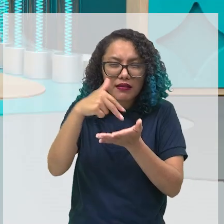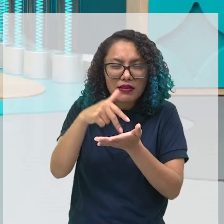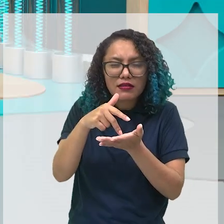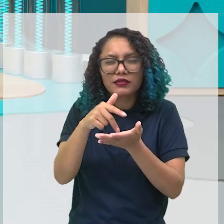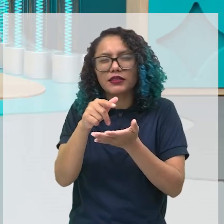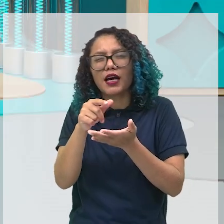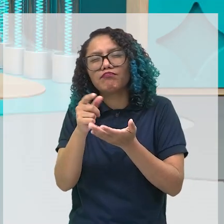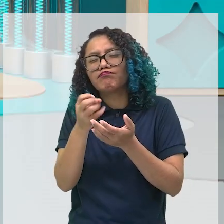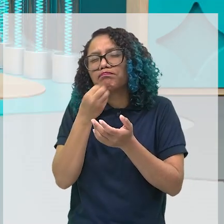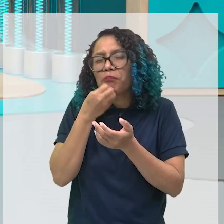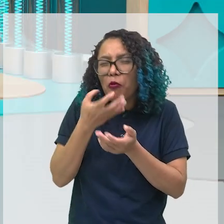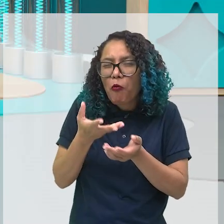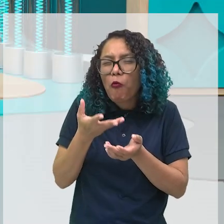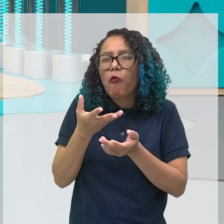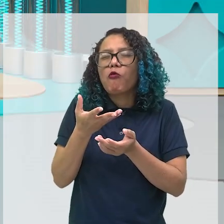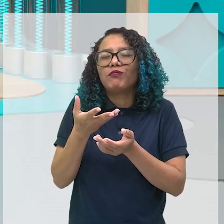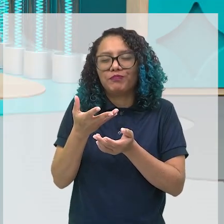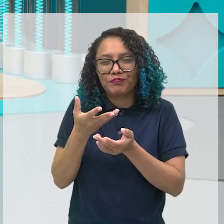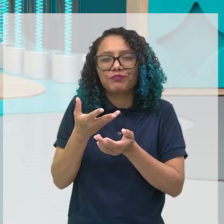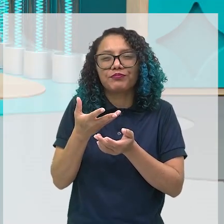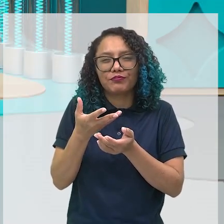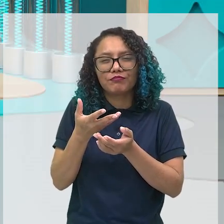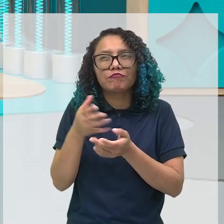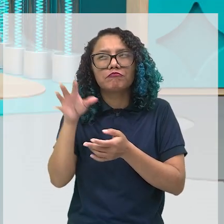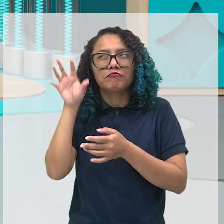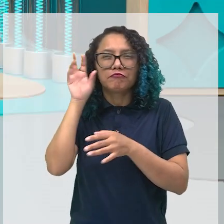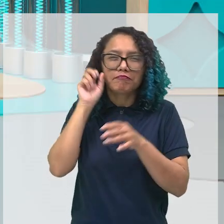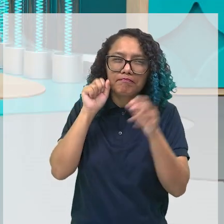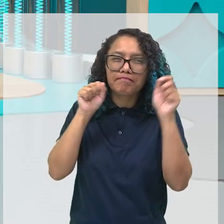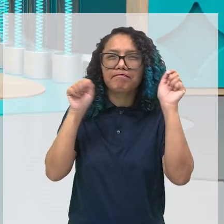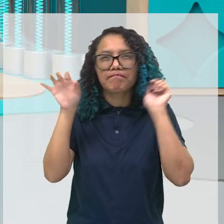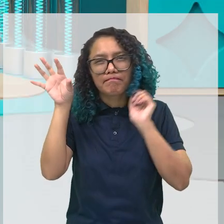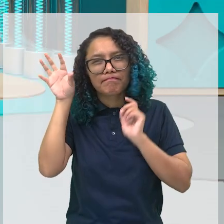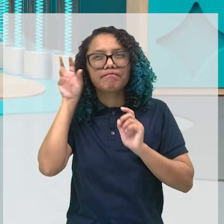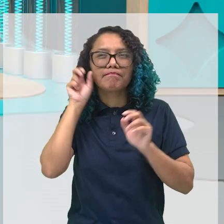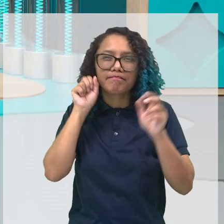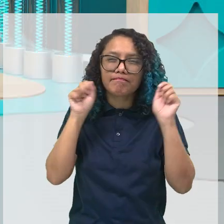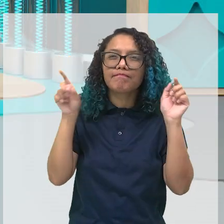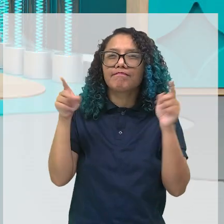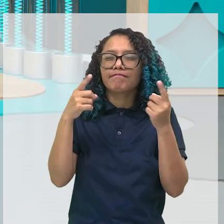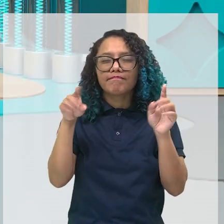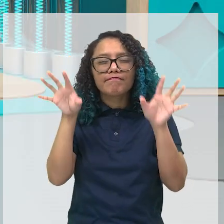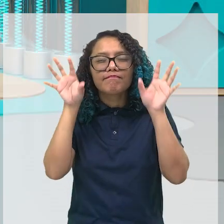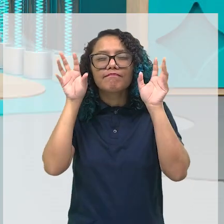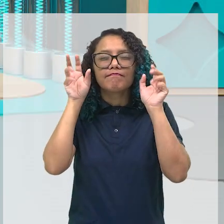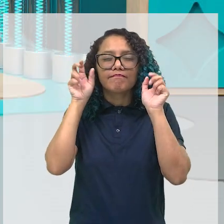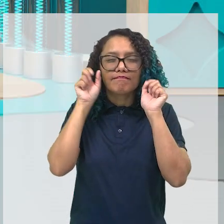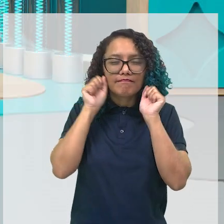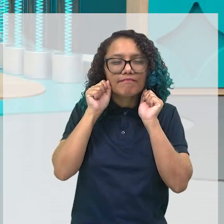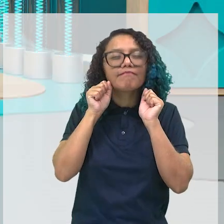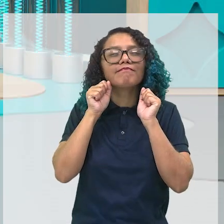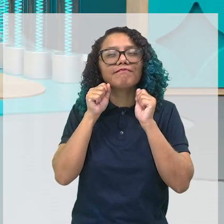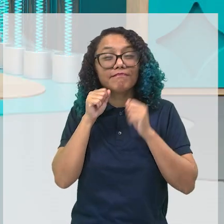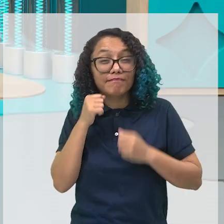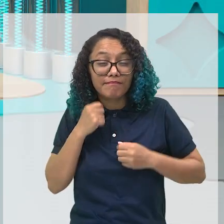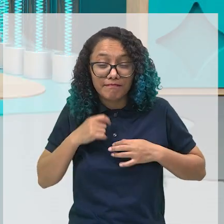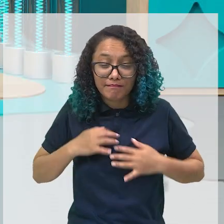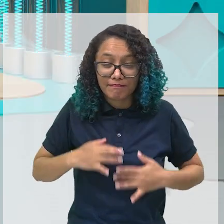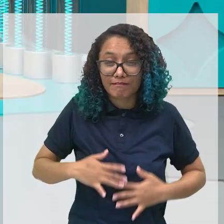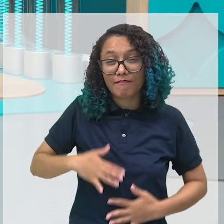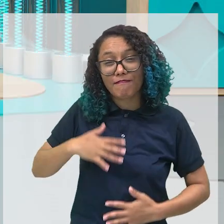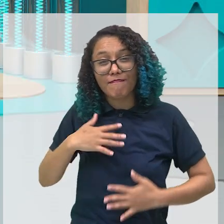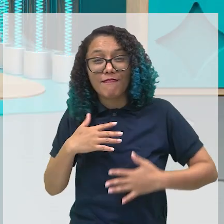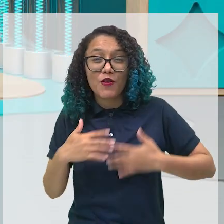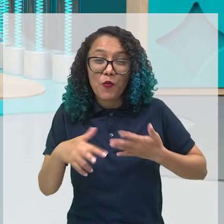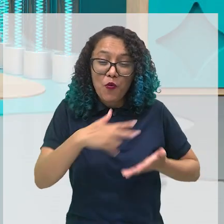boa, gostosa, começam a ser capturados pelo ouvido, essa música entra no coração, depois é refletida no corpo,